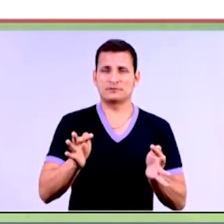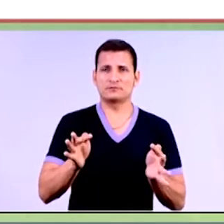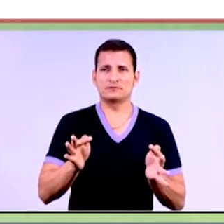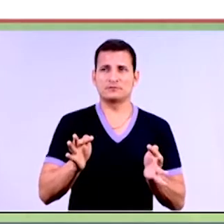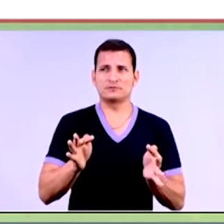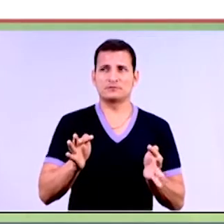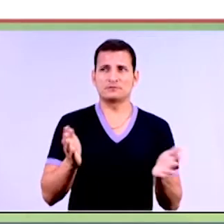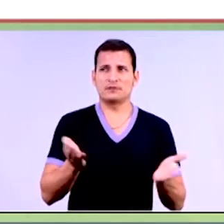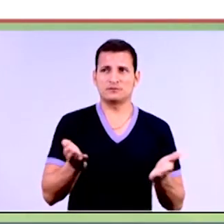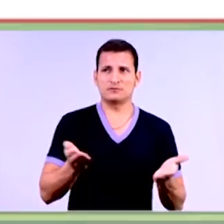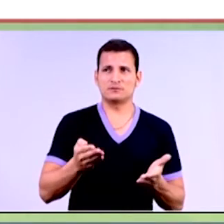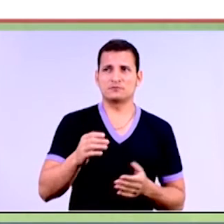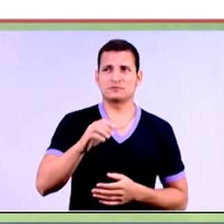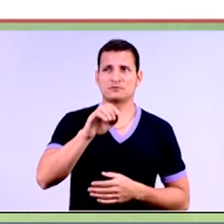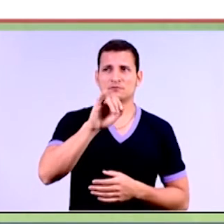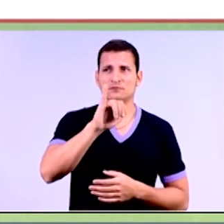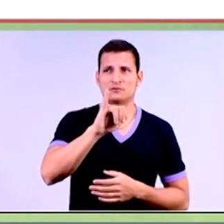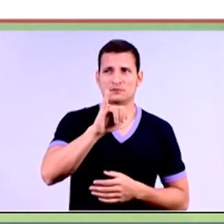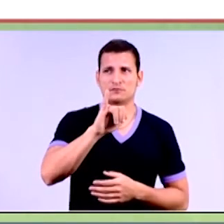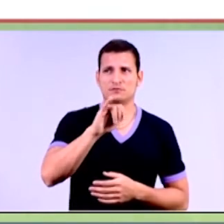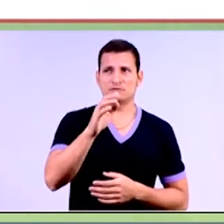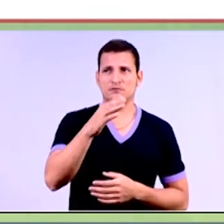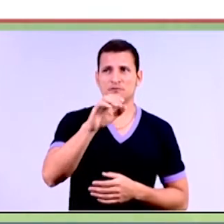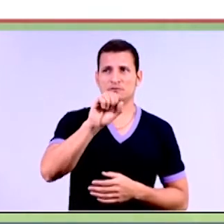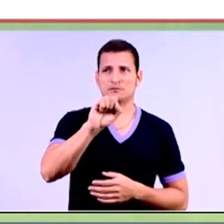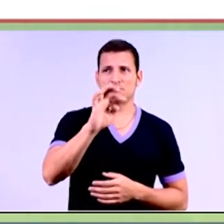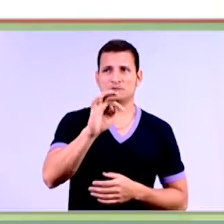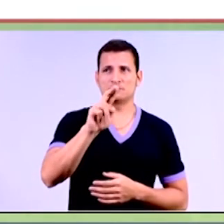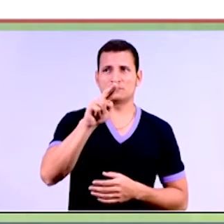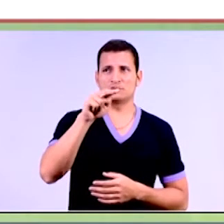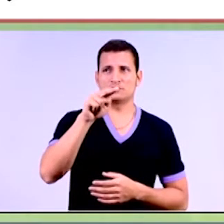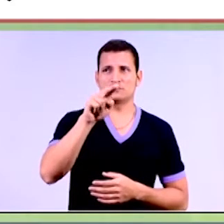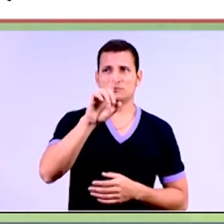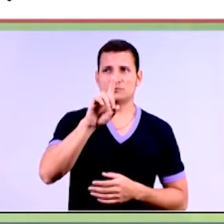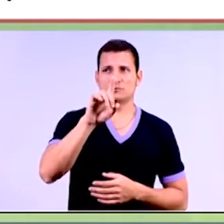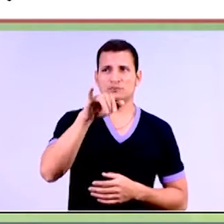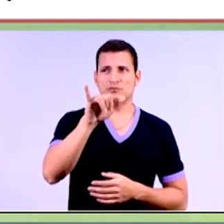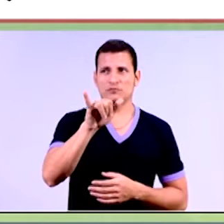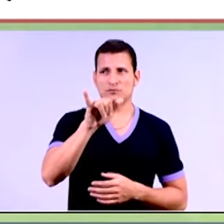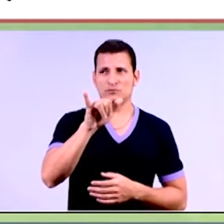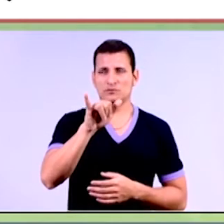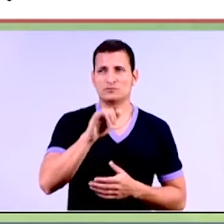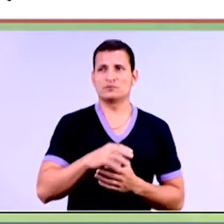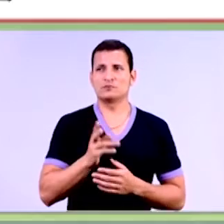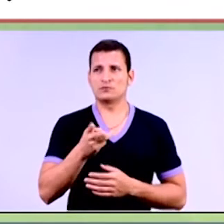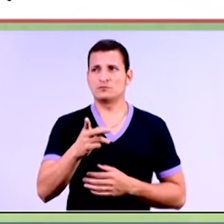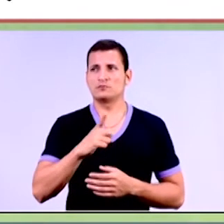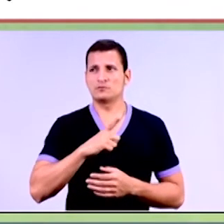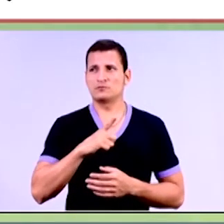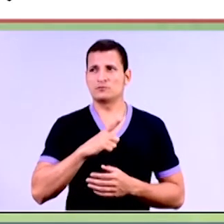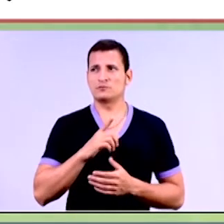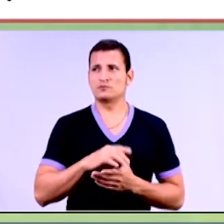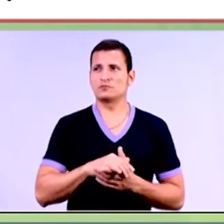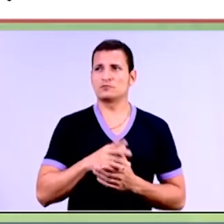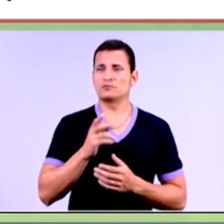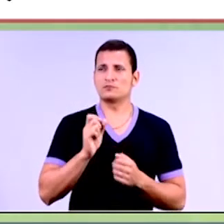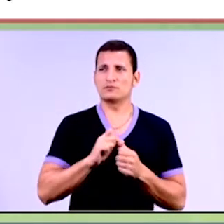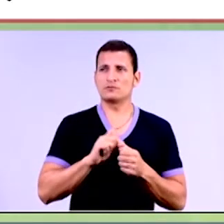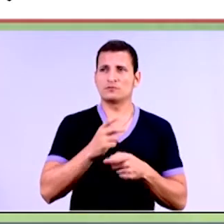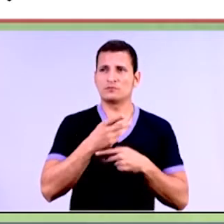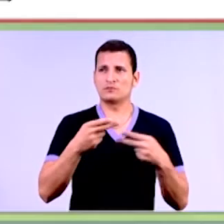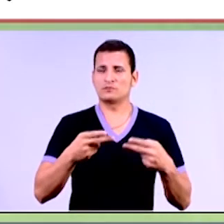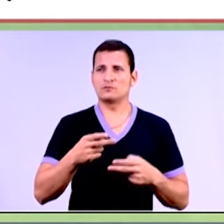Ela vem ao Wifro de manhã. Então sempre que tem, né, a colocação de que eu faço uma coisa toda manhã,